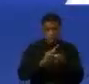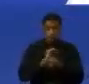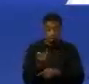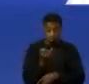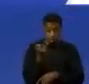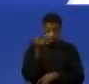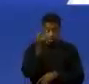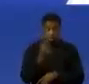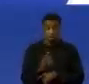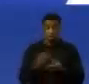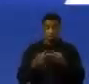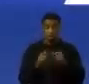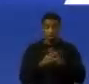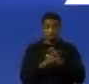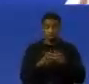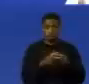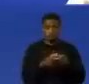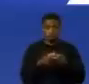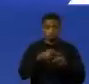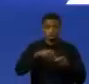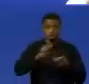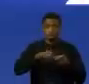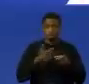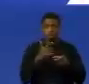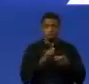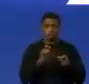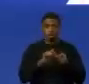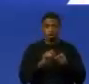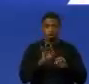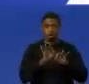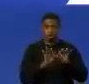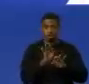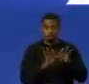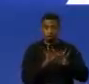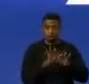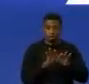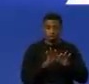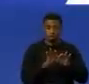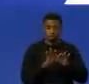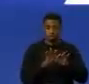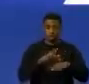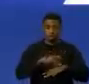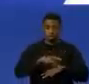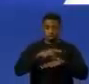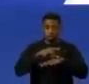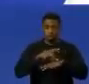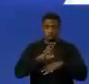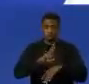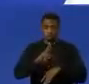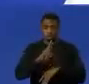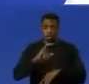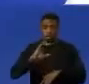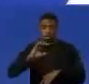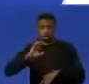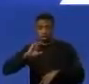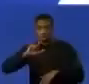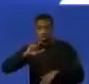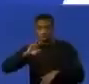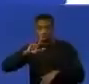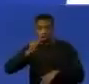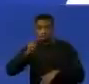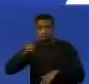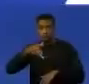nessa terapia celular, permite-se o quê? A regeneração de tecidos a partir de células novas. Ou seja, eu